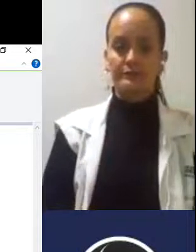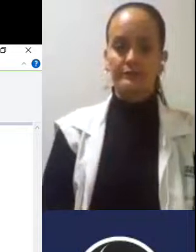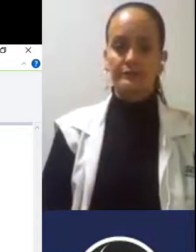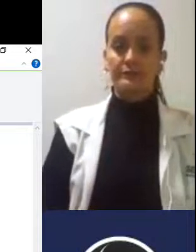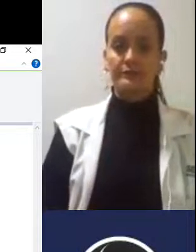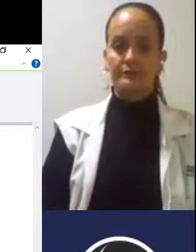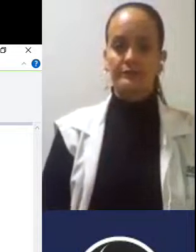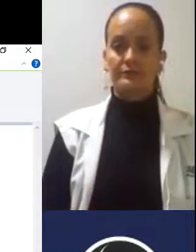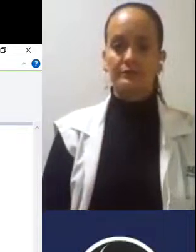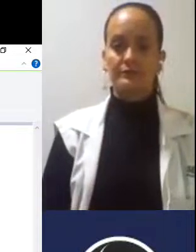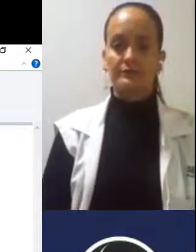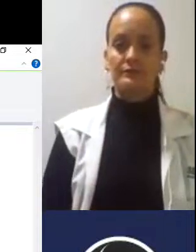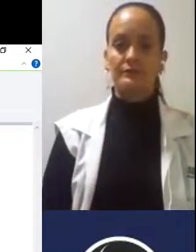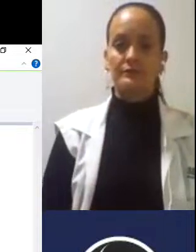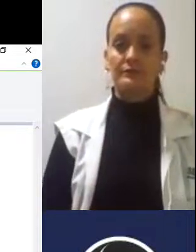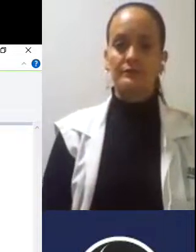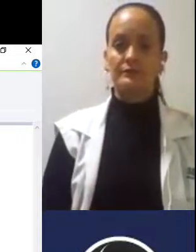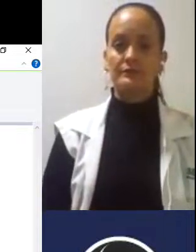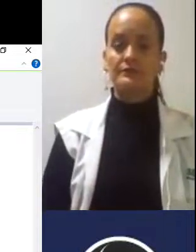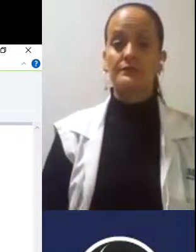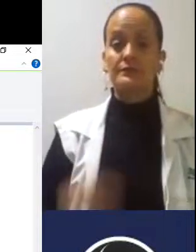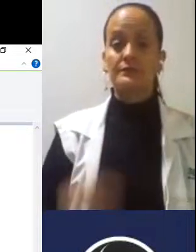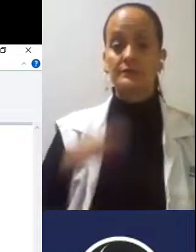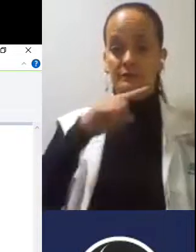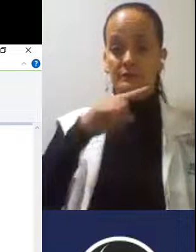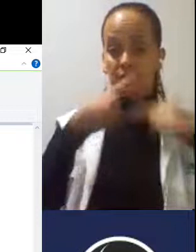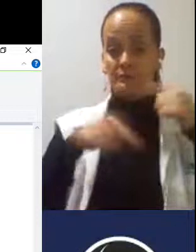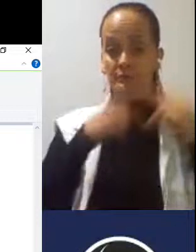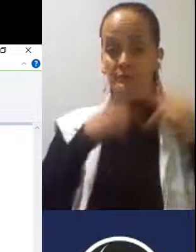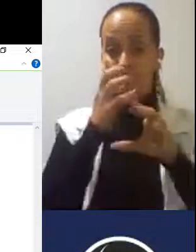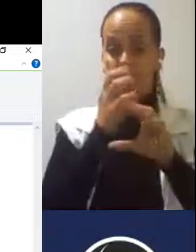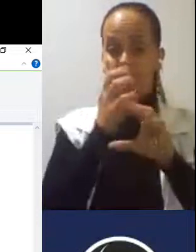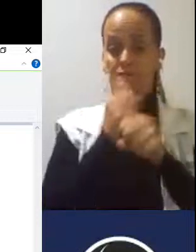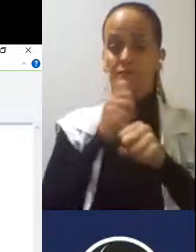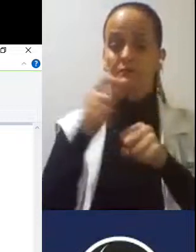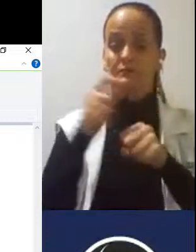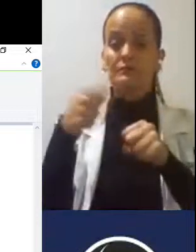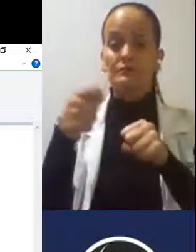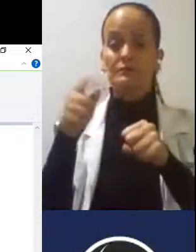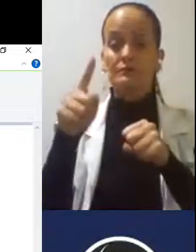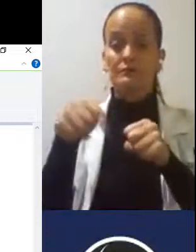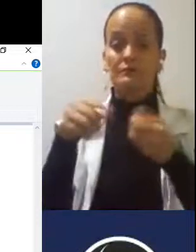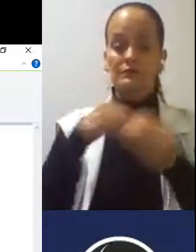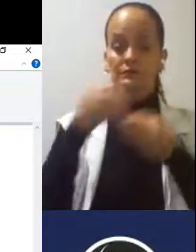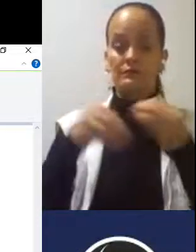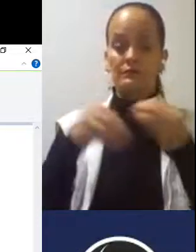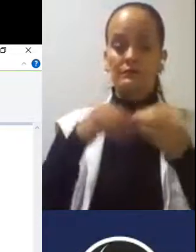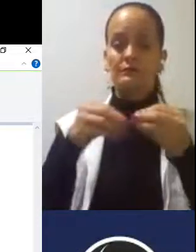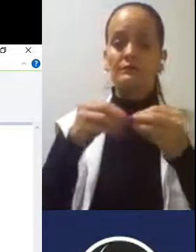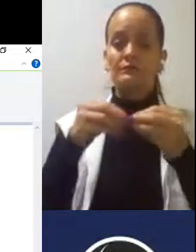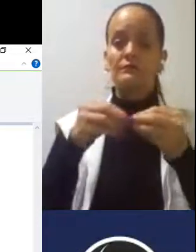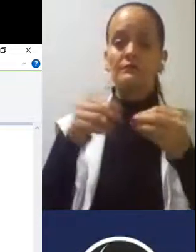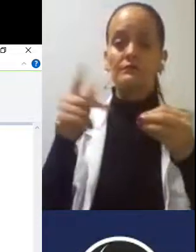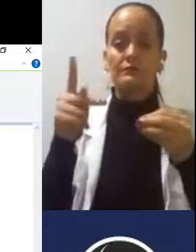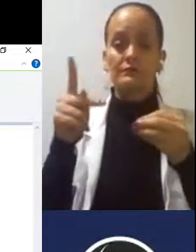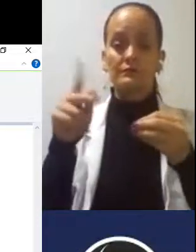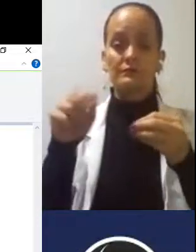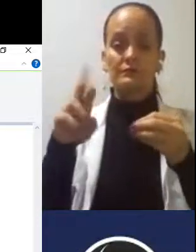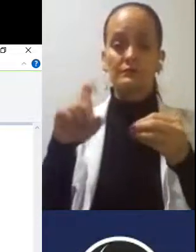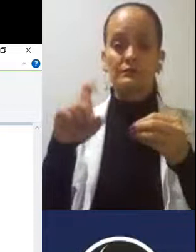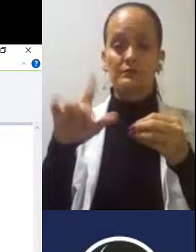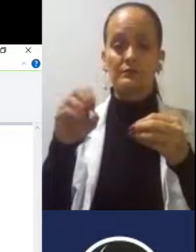E depois a gente vai somar com quem? Com o paralelo de R3 e R4, que a gente chamou de quê? De REC 2.